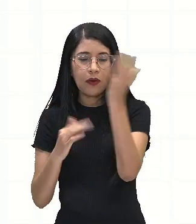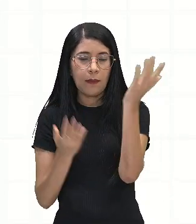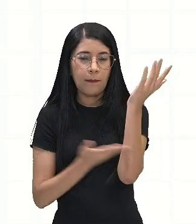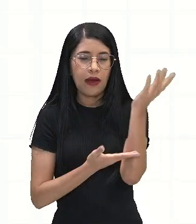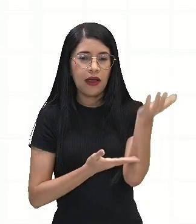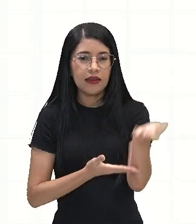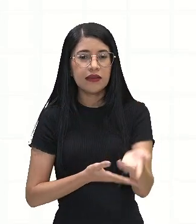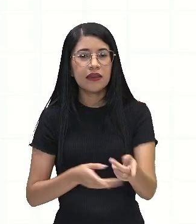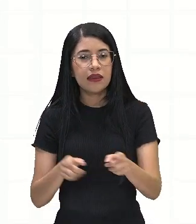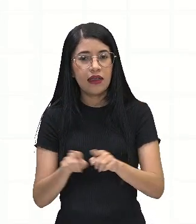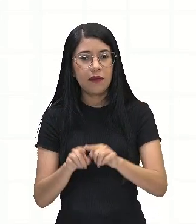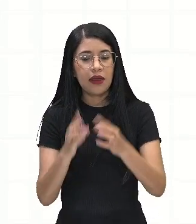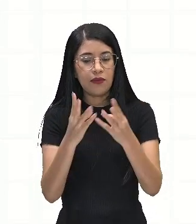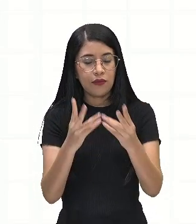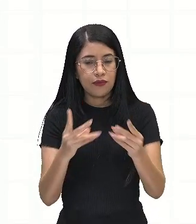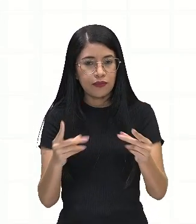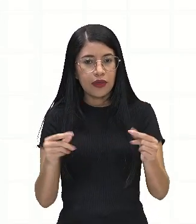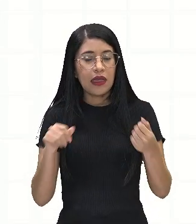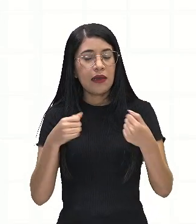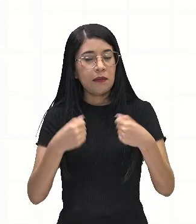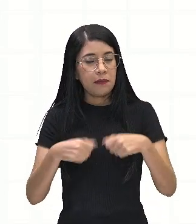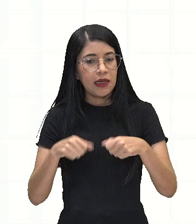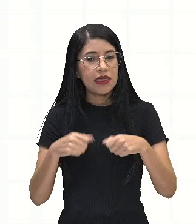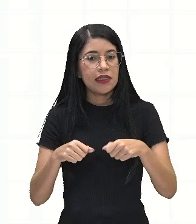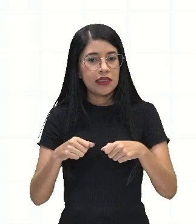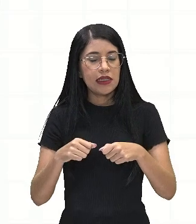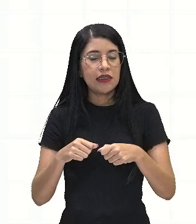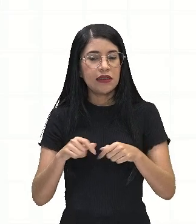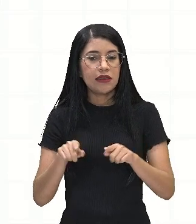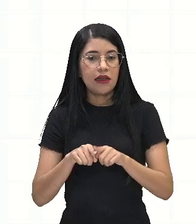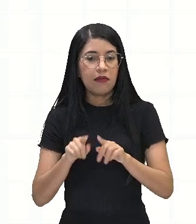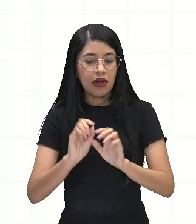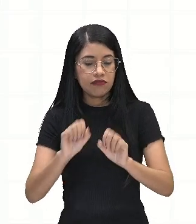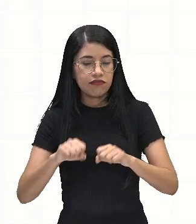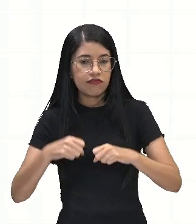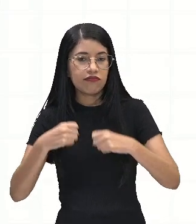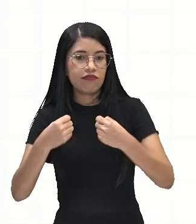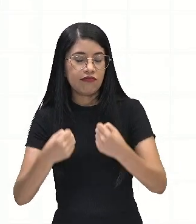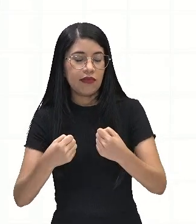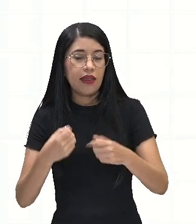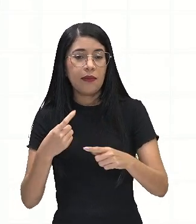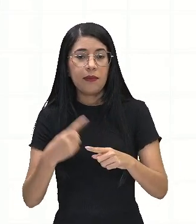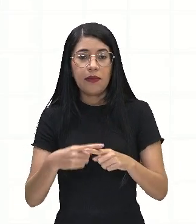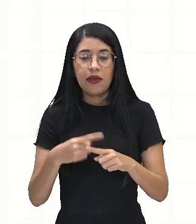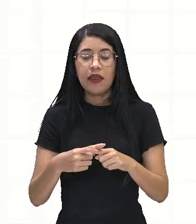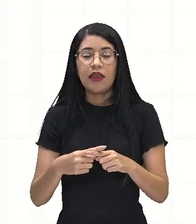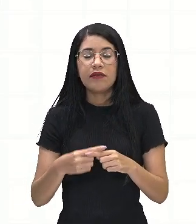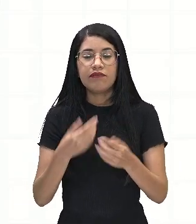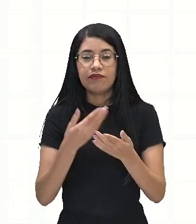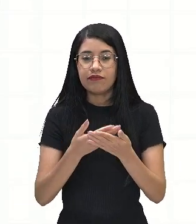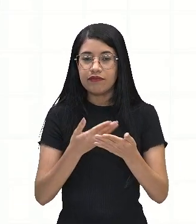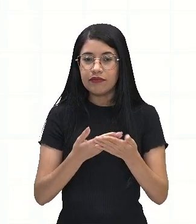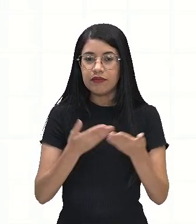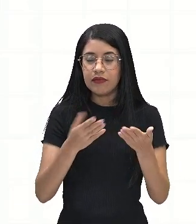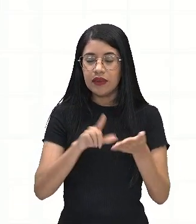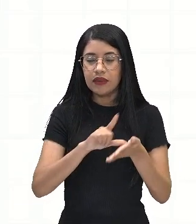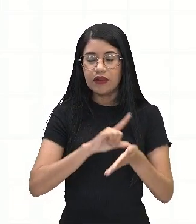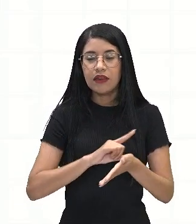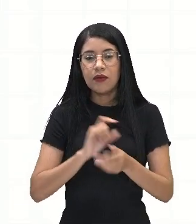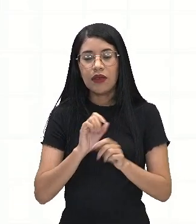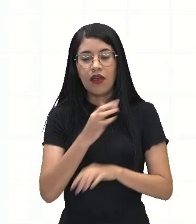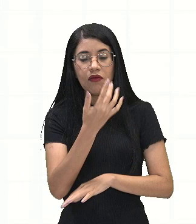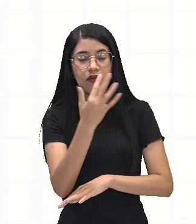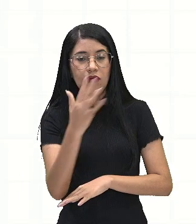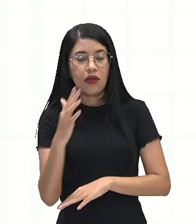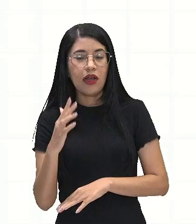florestal, esse é um grande problema que precisa ser enfrentado, porque como a gente viu na aula, a floresta é